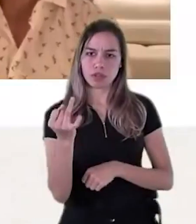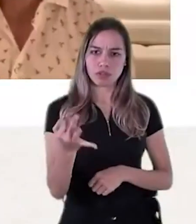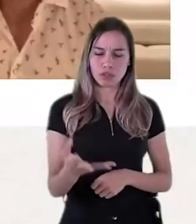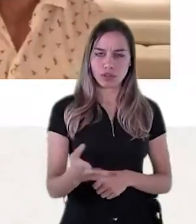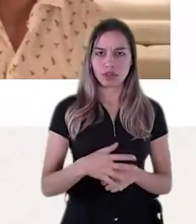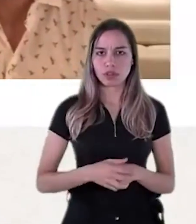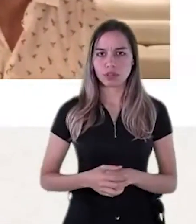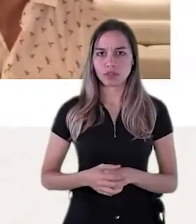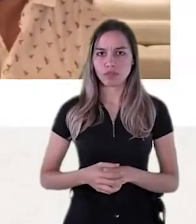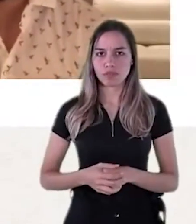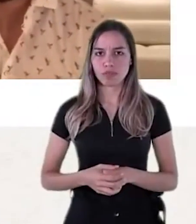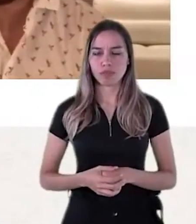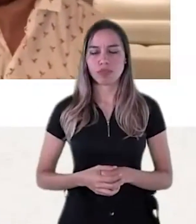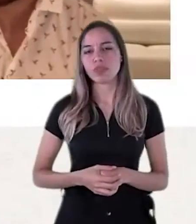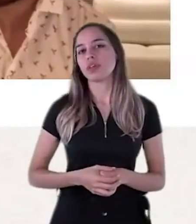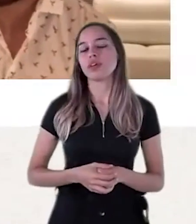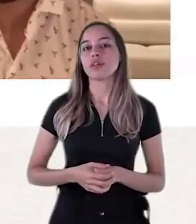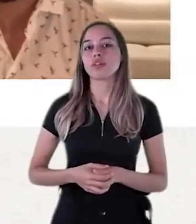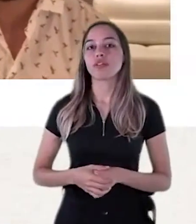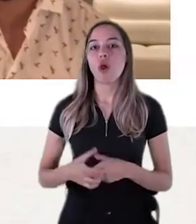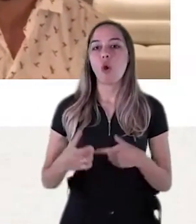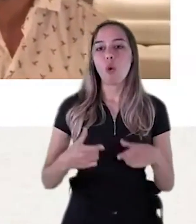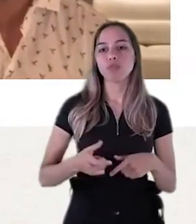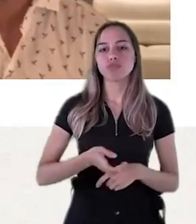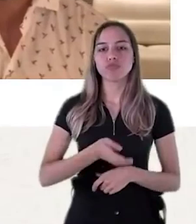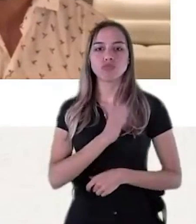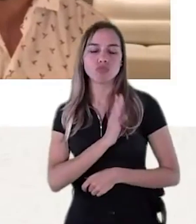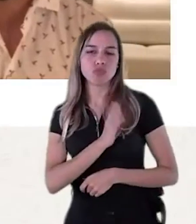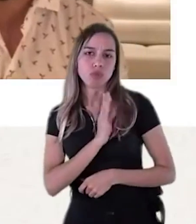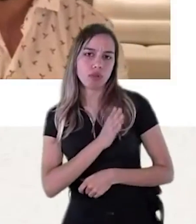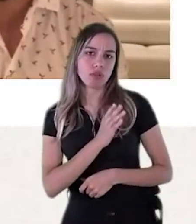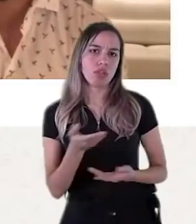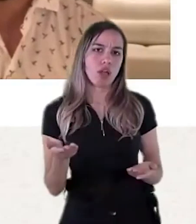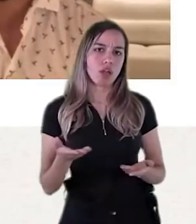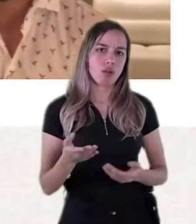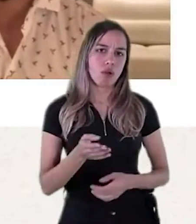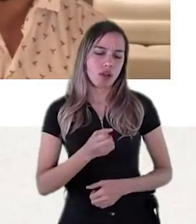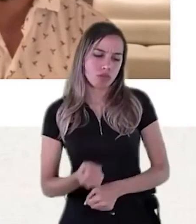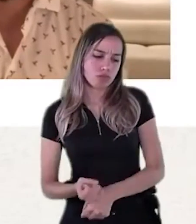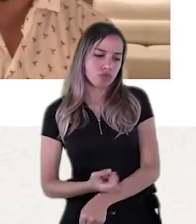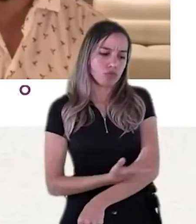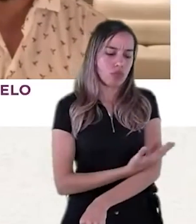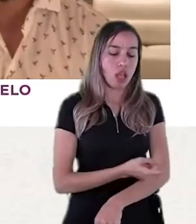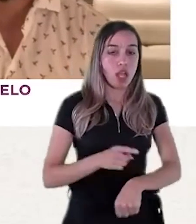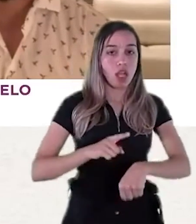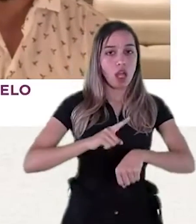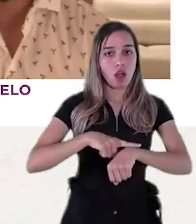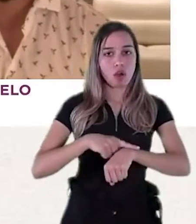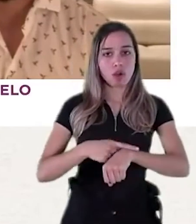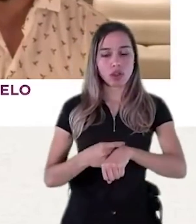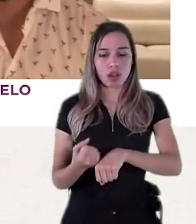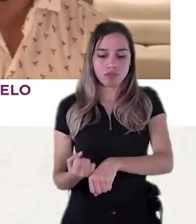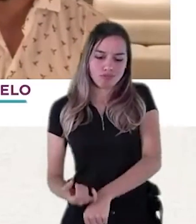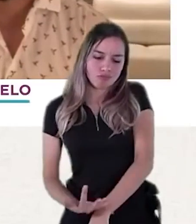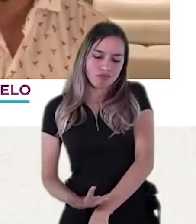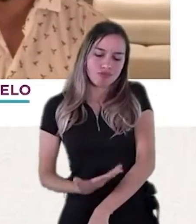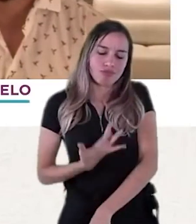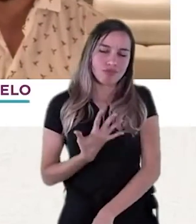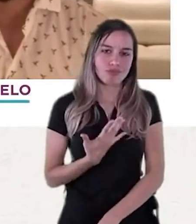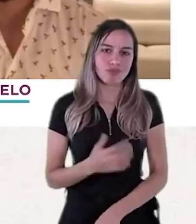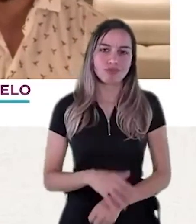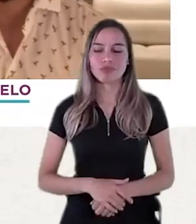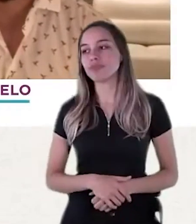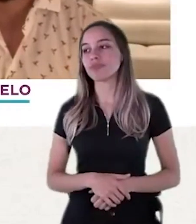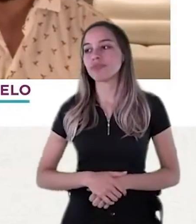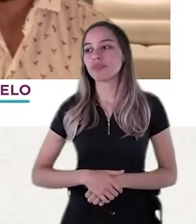teu coração. E esse agora, romance que se chama A Hora da Essência. Como